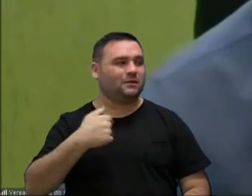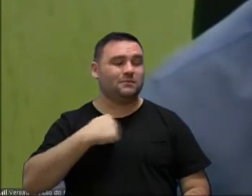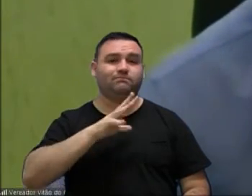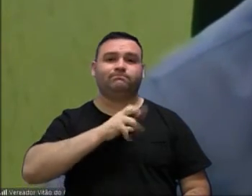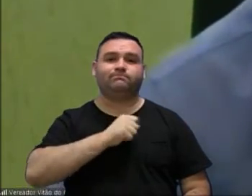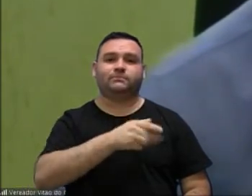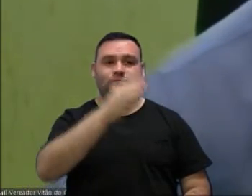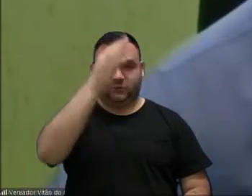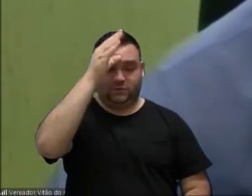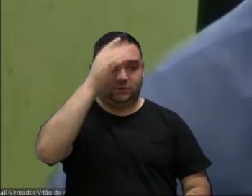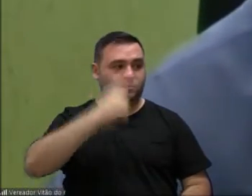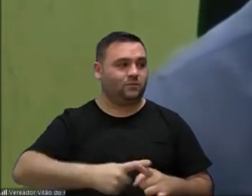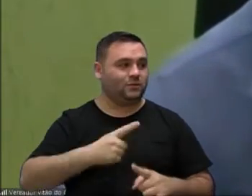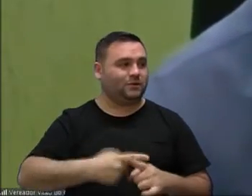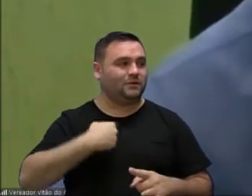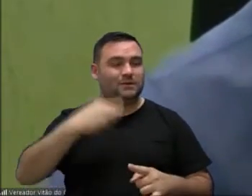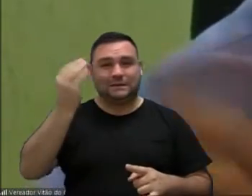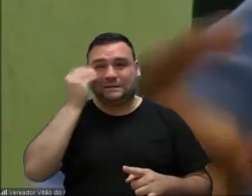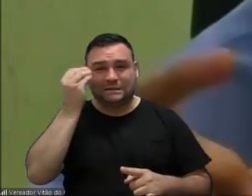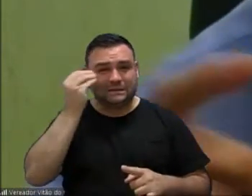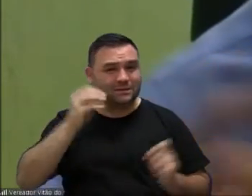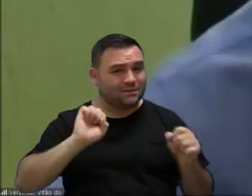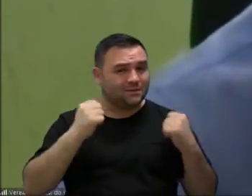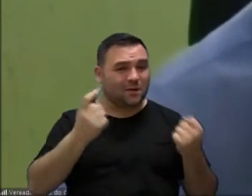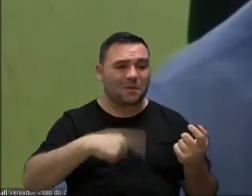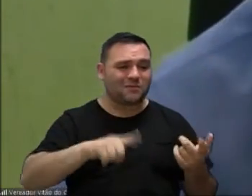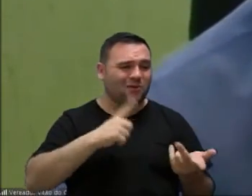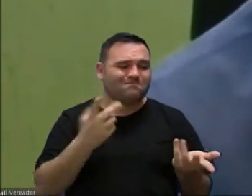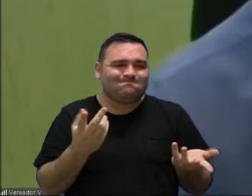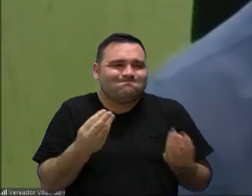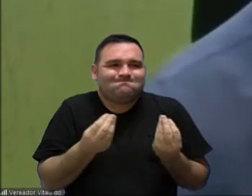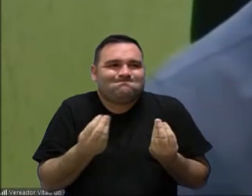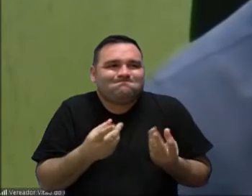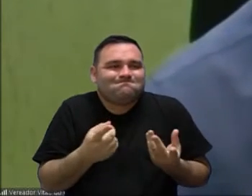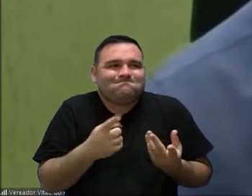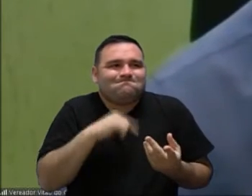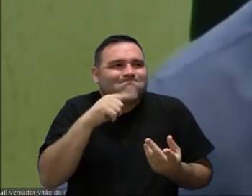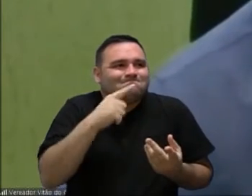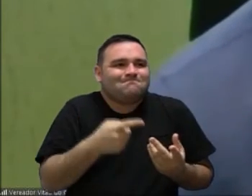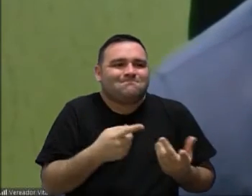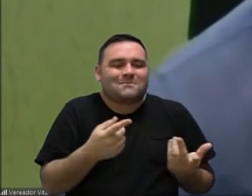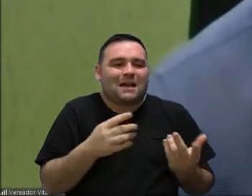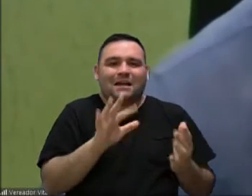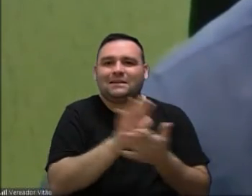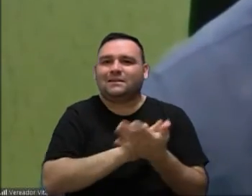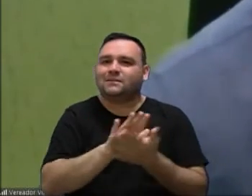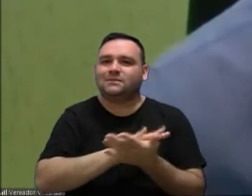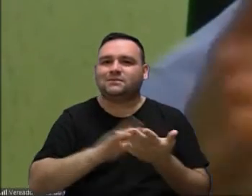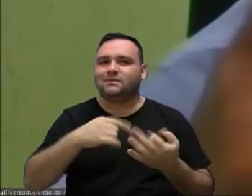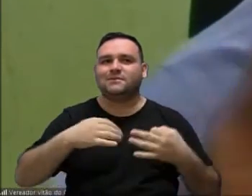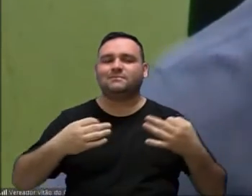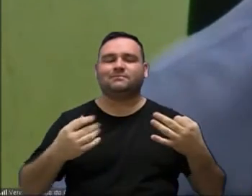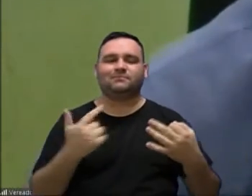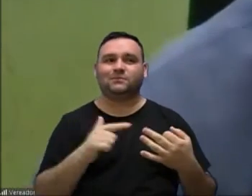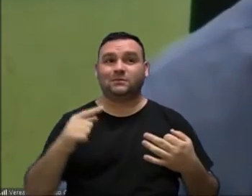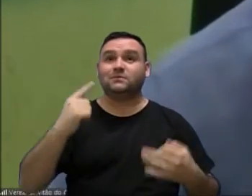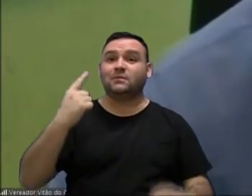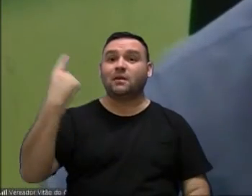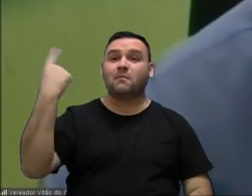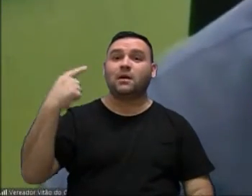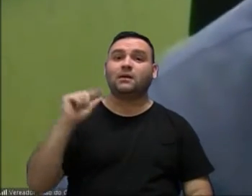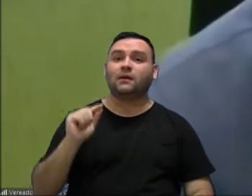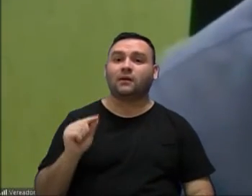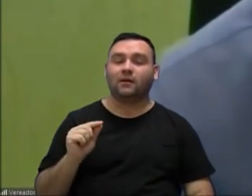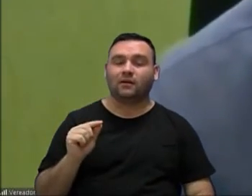amo tanto, que eu fiz de tudo, mas a gente é reduzido, não adianta gravata, não adianta caneta, quem manda na nossa vida,